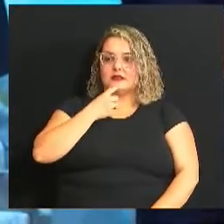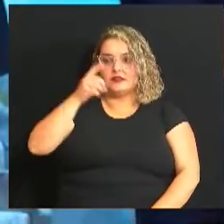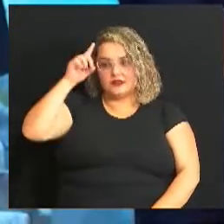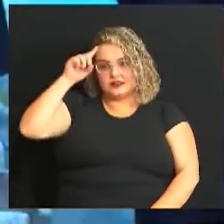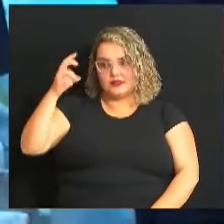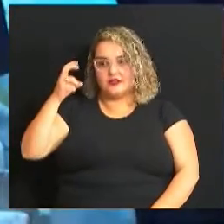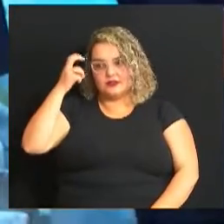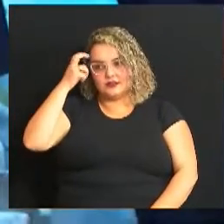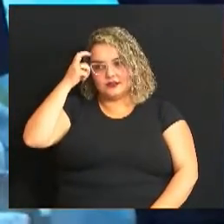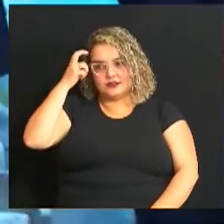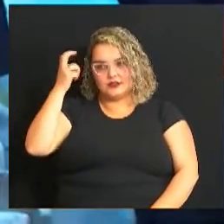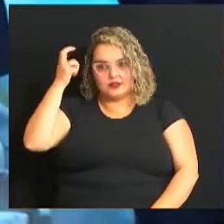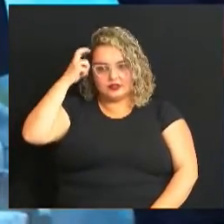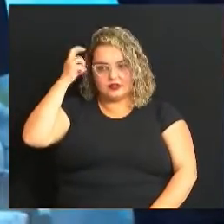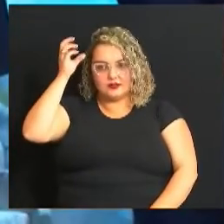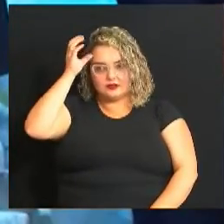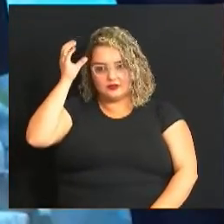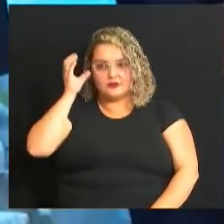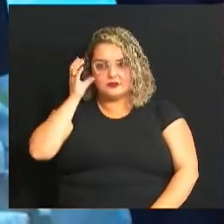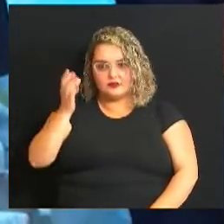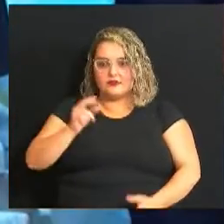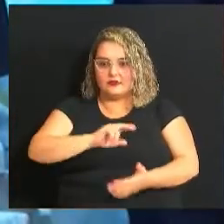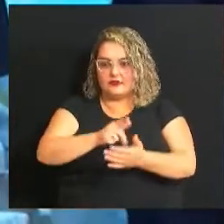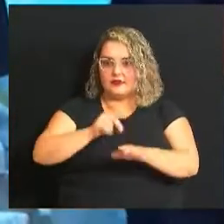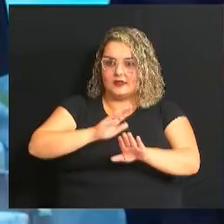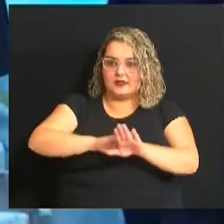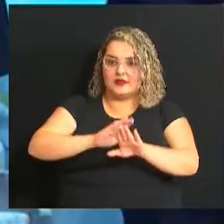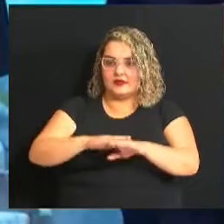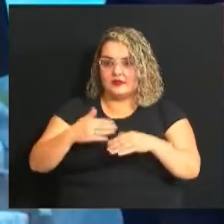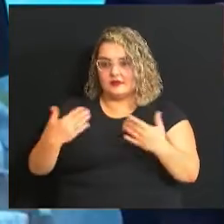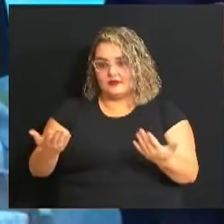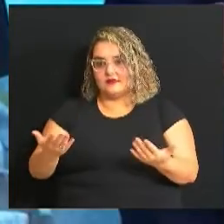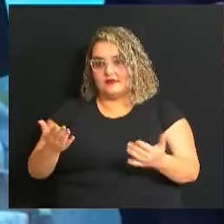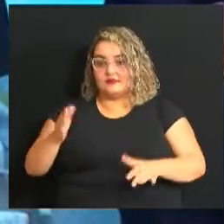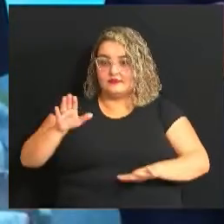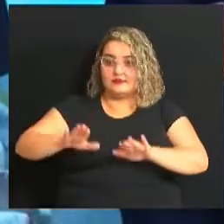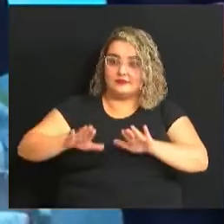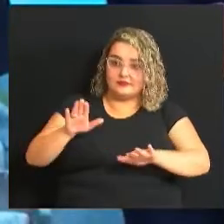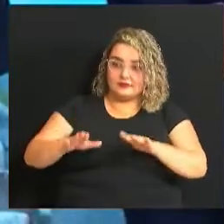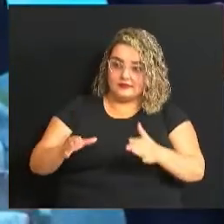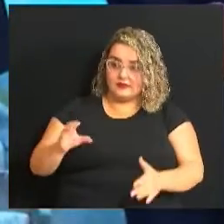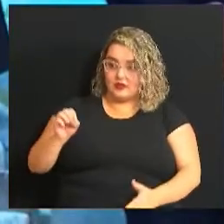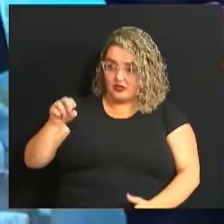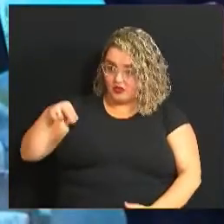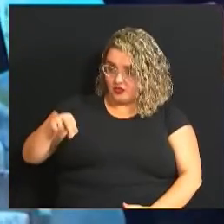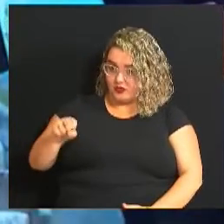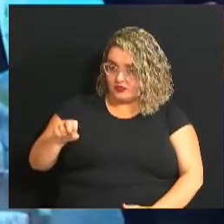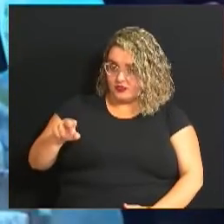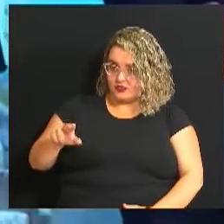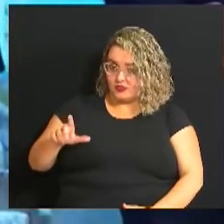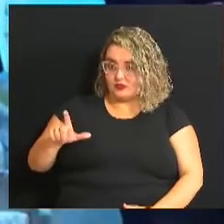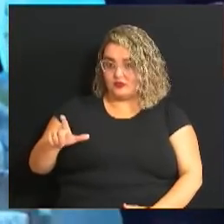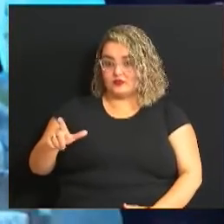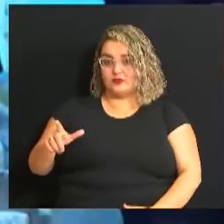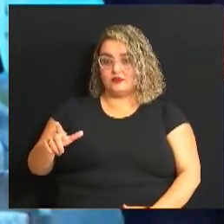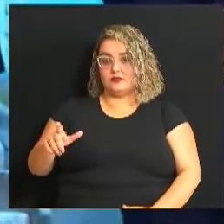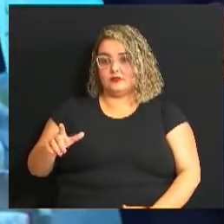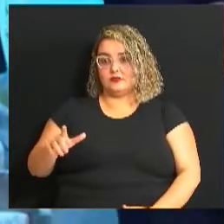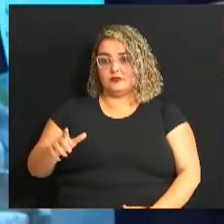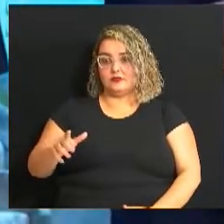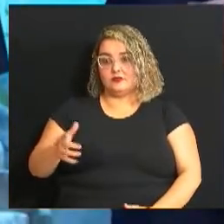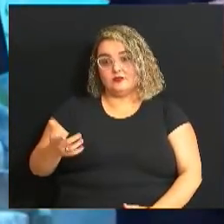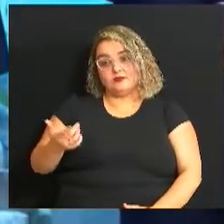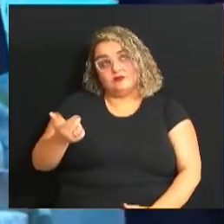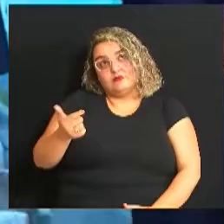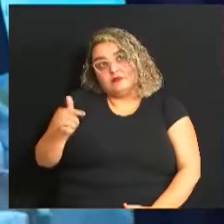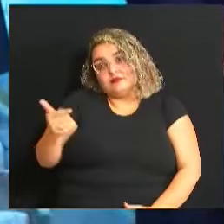Coreana, também fazer várias atividades. Talvez, cônsul, não seja da maneira que